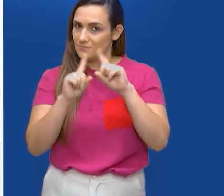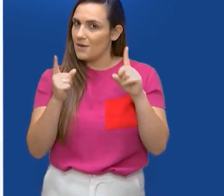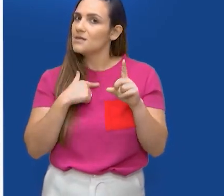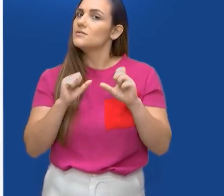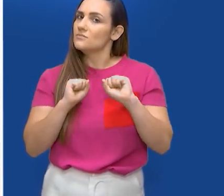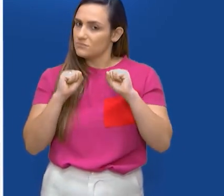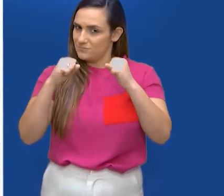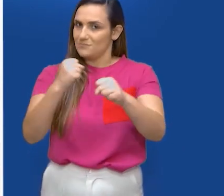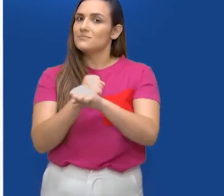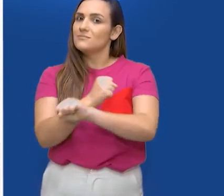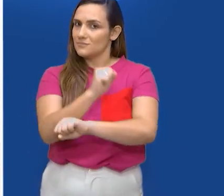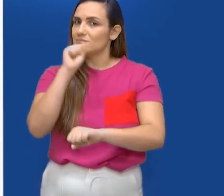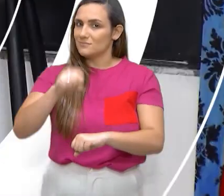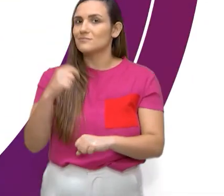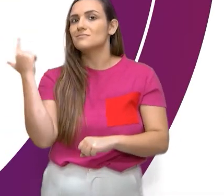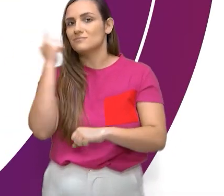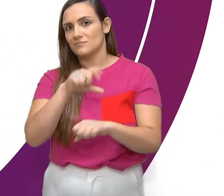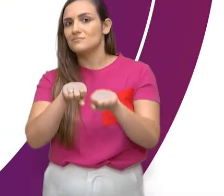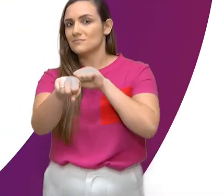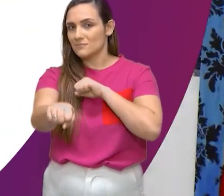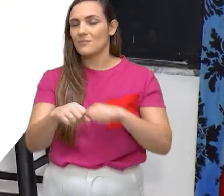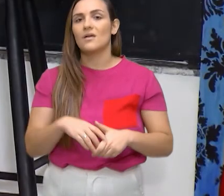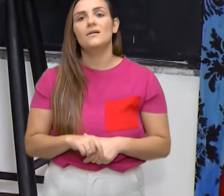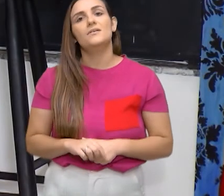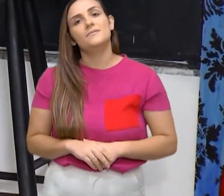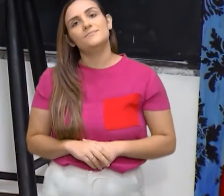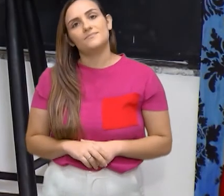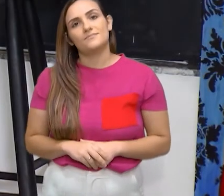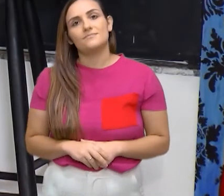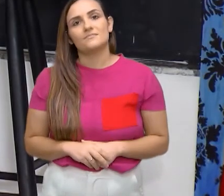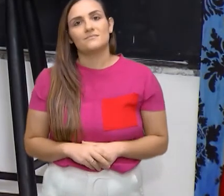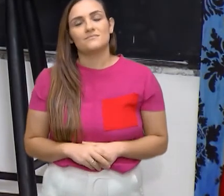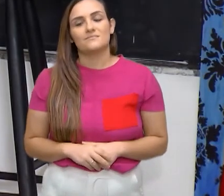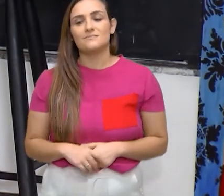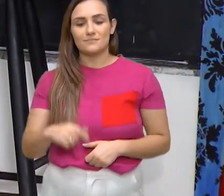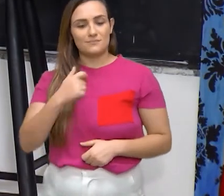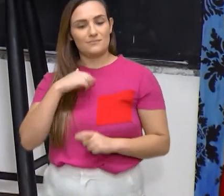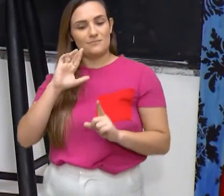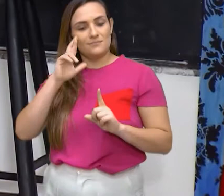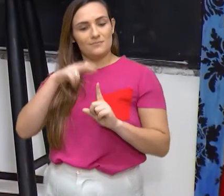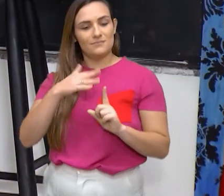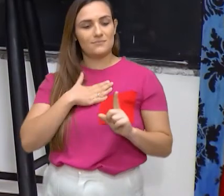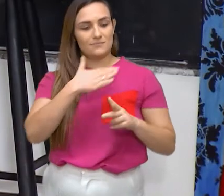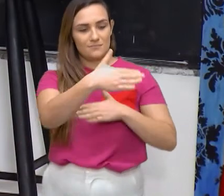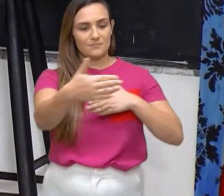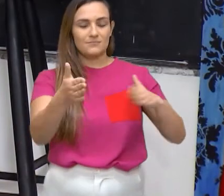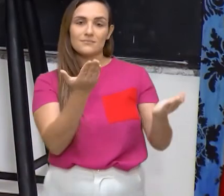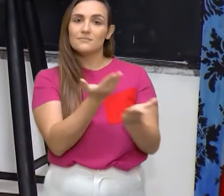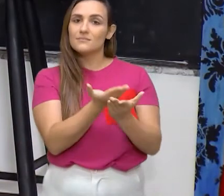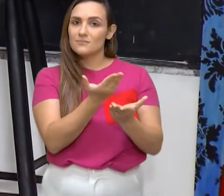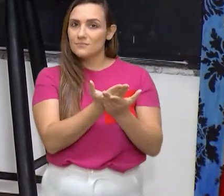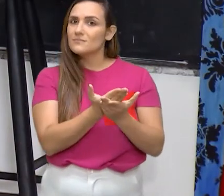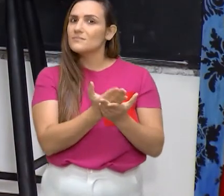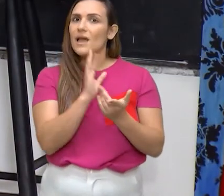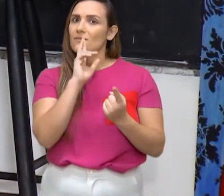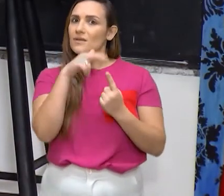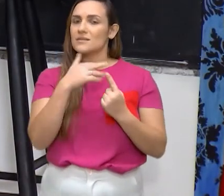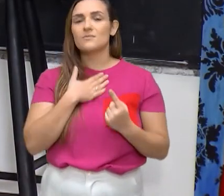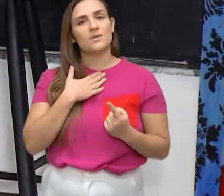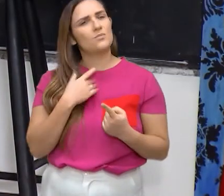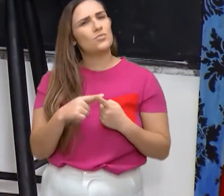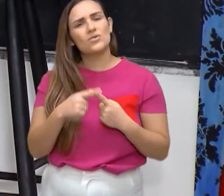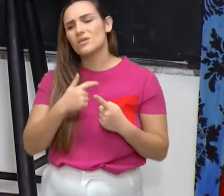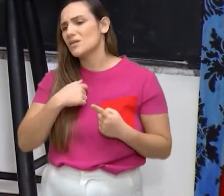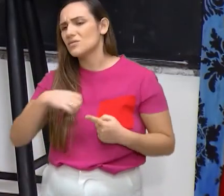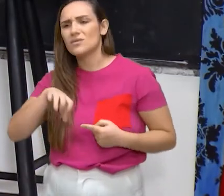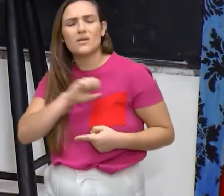levar o meu curso com muita dedicação e acabou que eu acabei servindo de inspiração para a minha turma, e